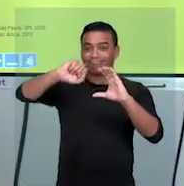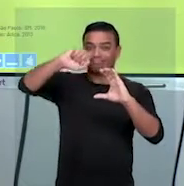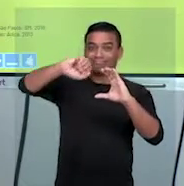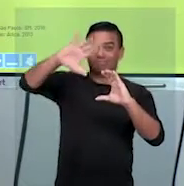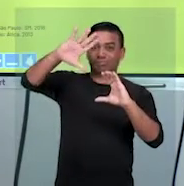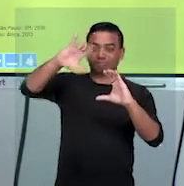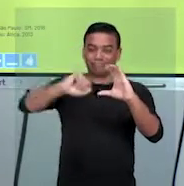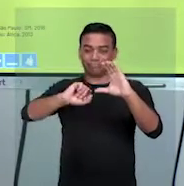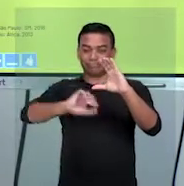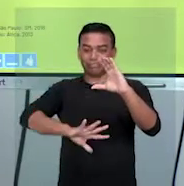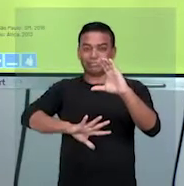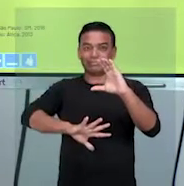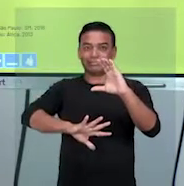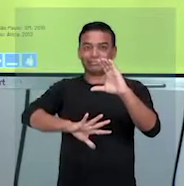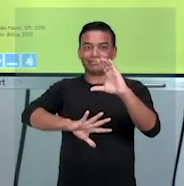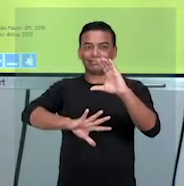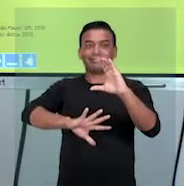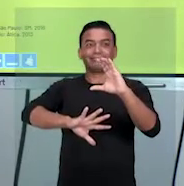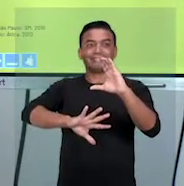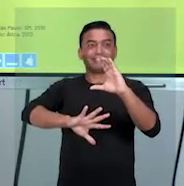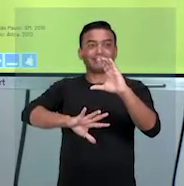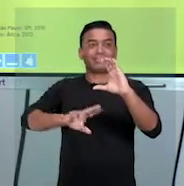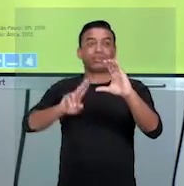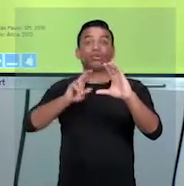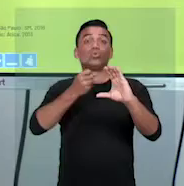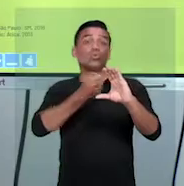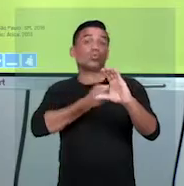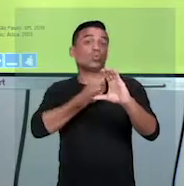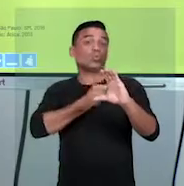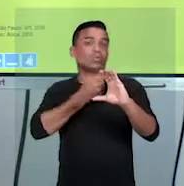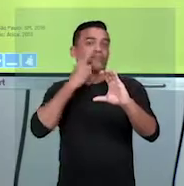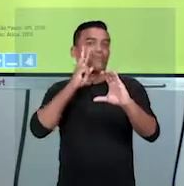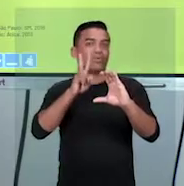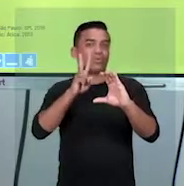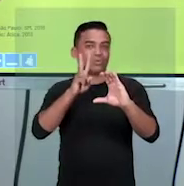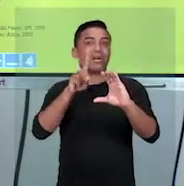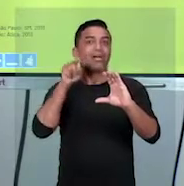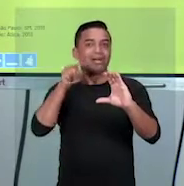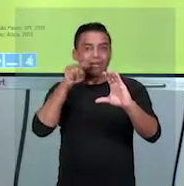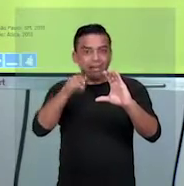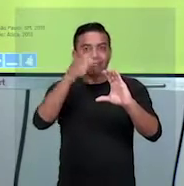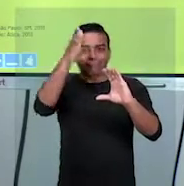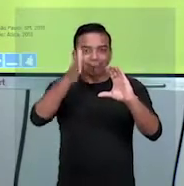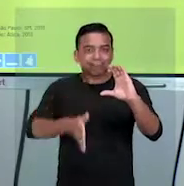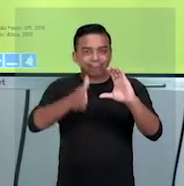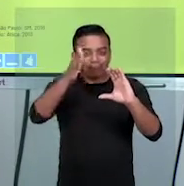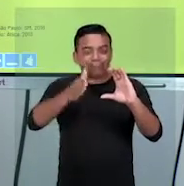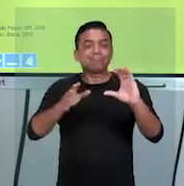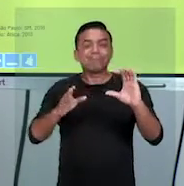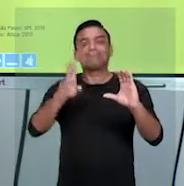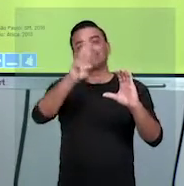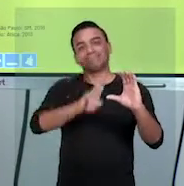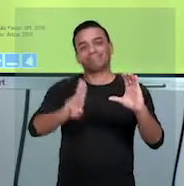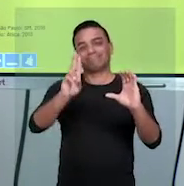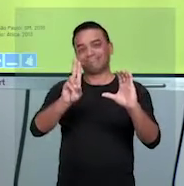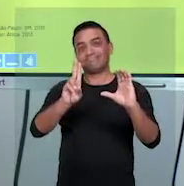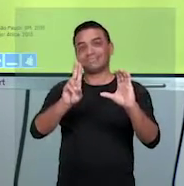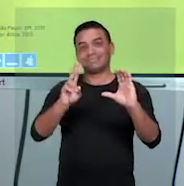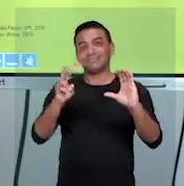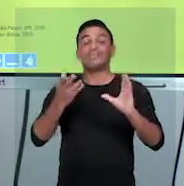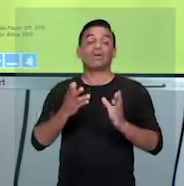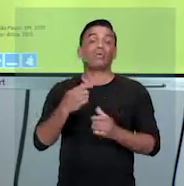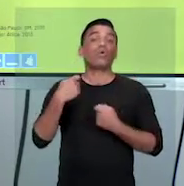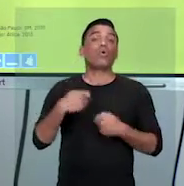E elas estão favorecidas por essa numeração aqui. Então, é ela que nós vamos usar. Então, para